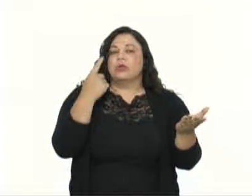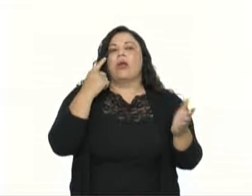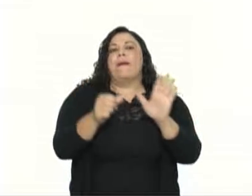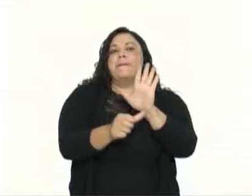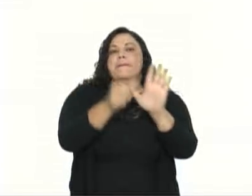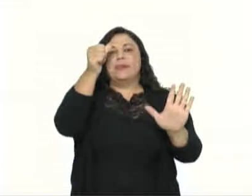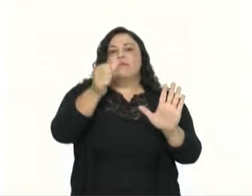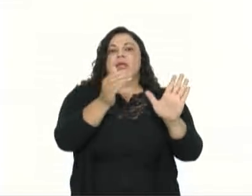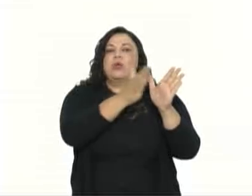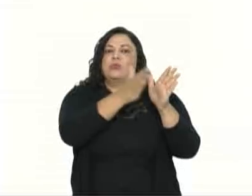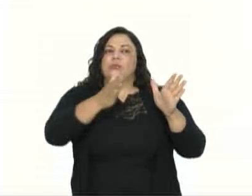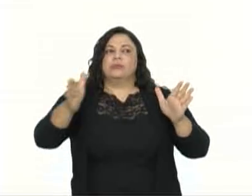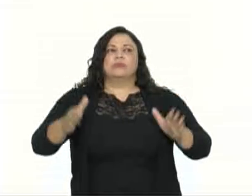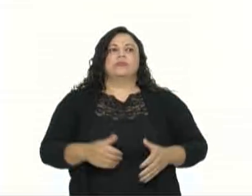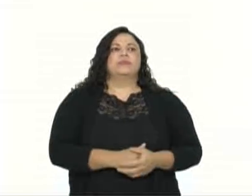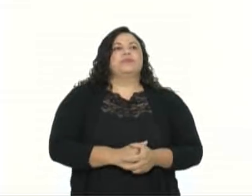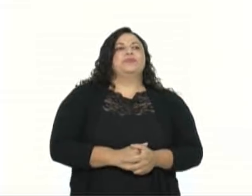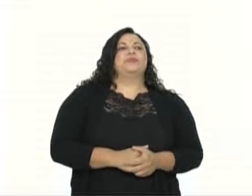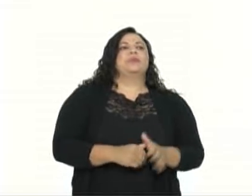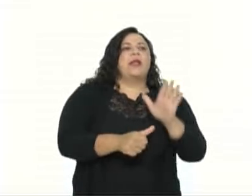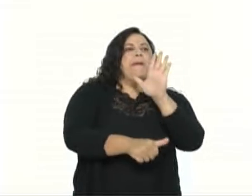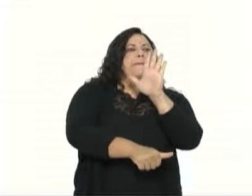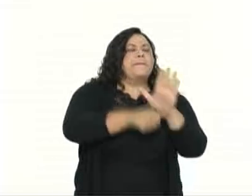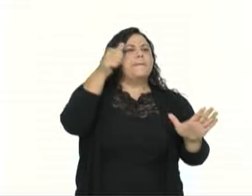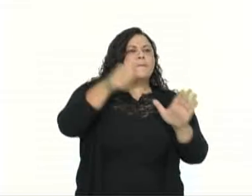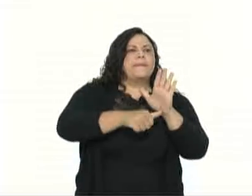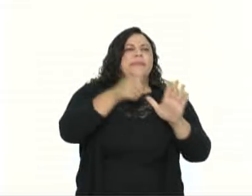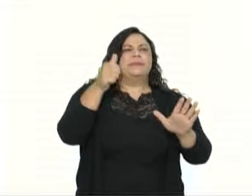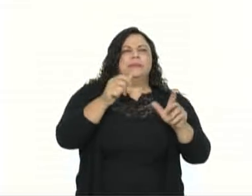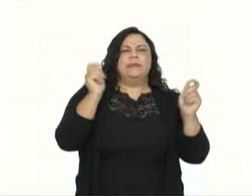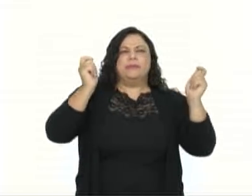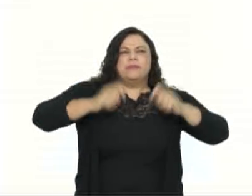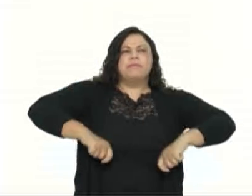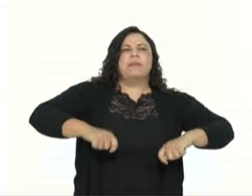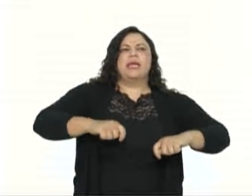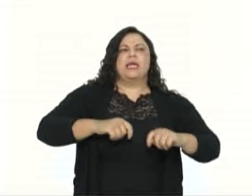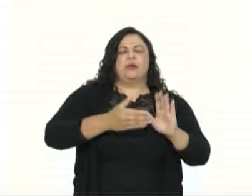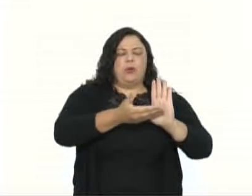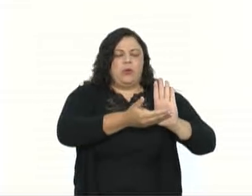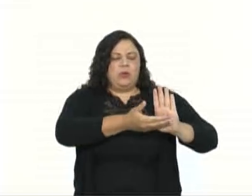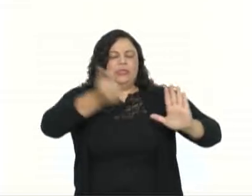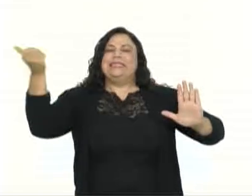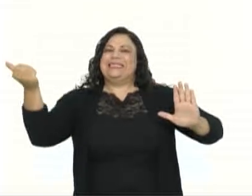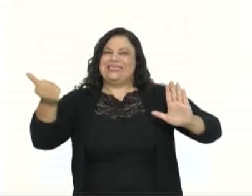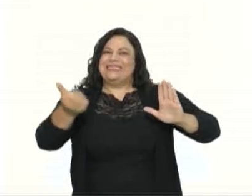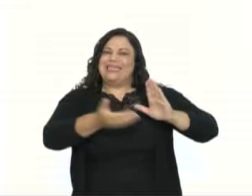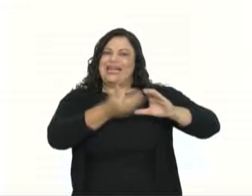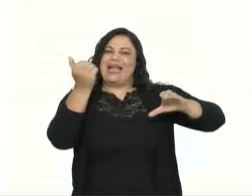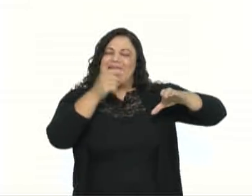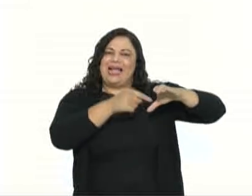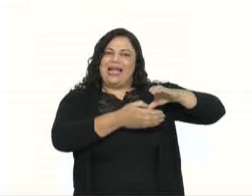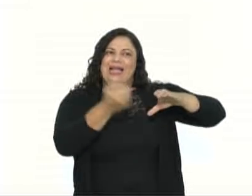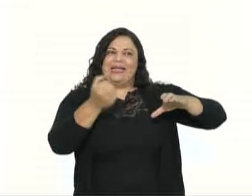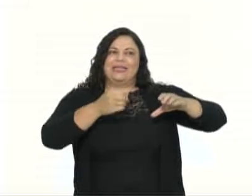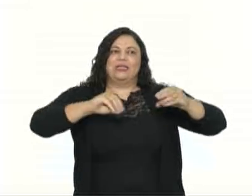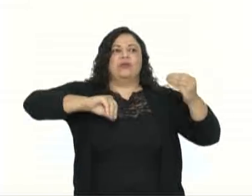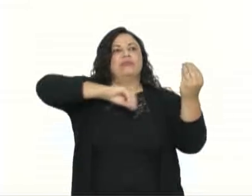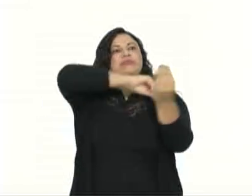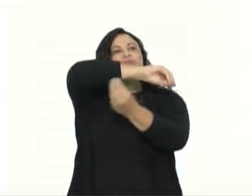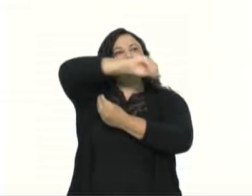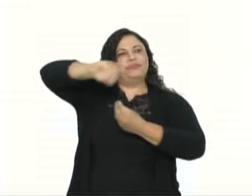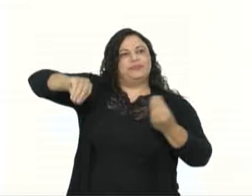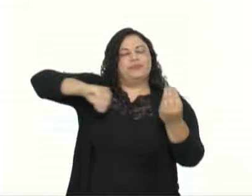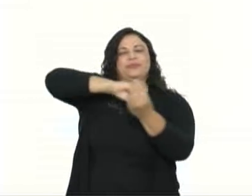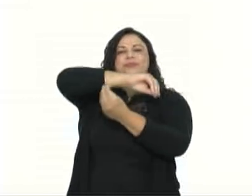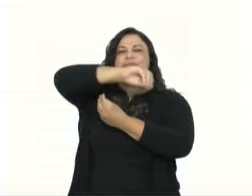processo, flotação. Então, ocorre uma concentração. Depois de extraído da mina, o pirocloro passa por uma etapa de